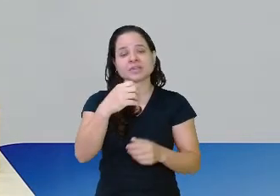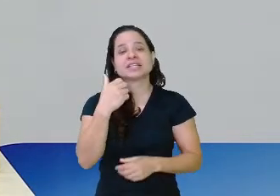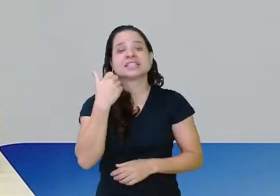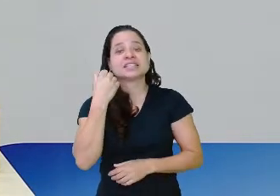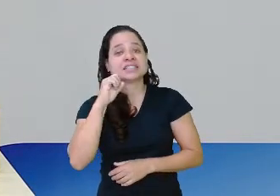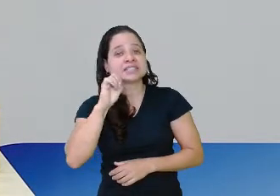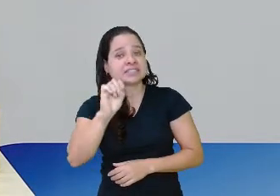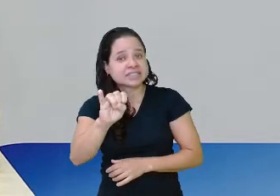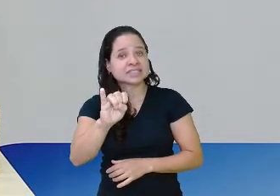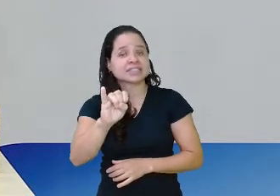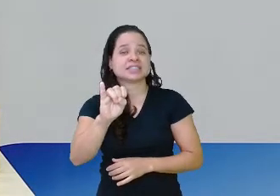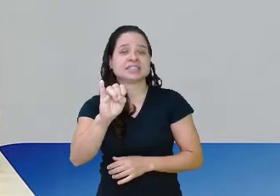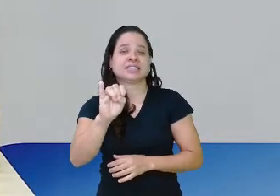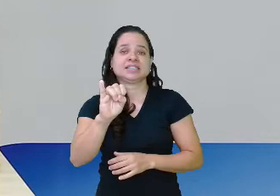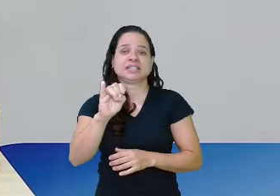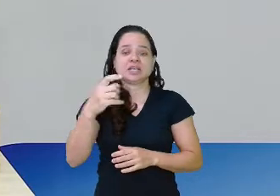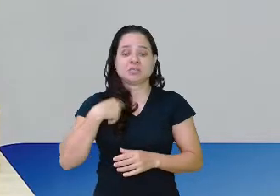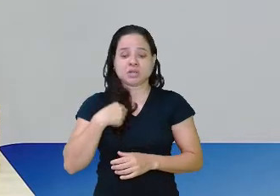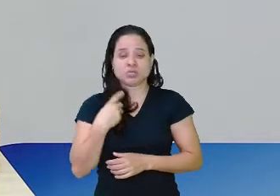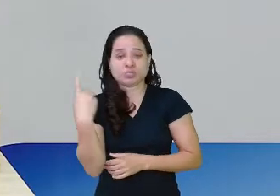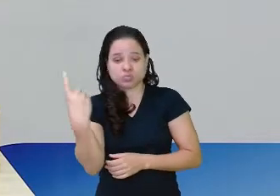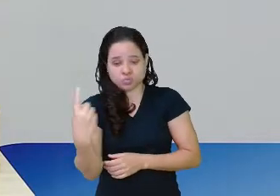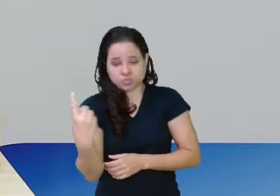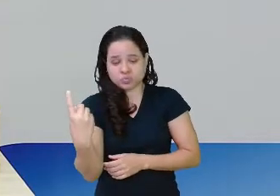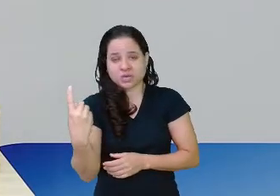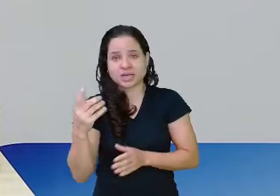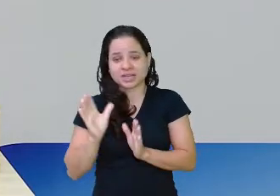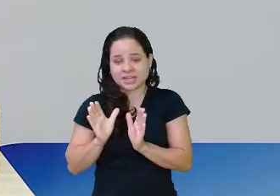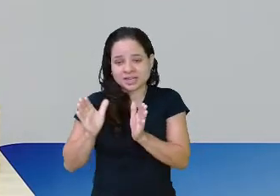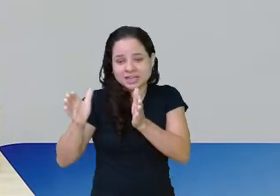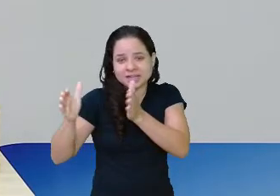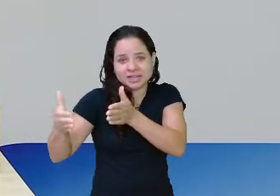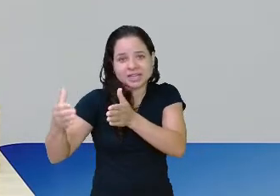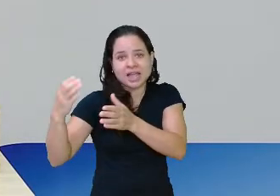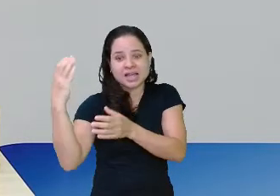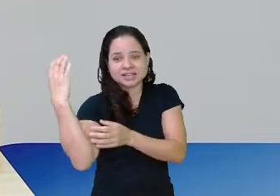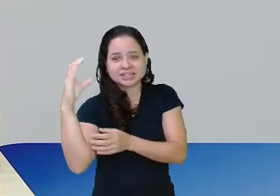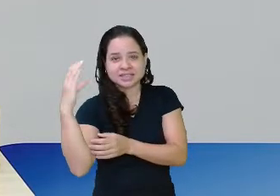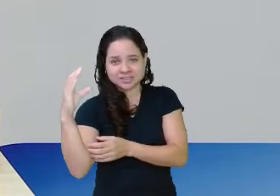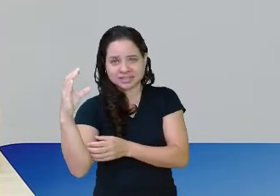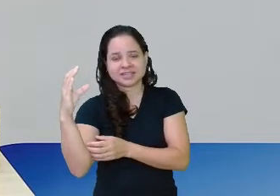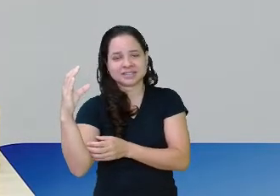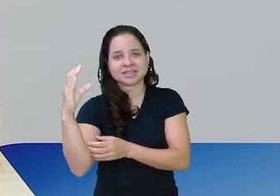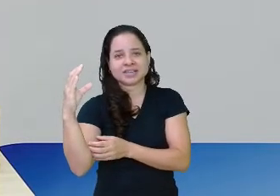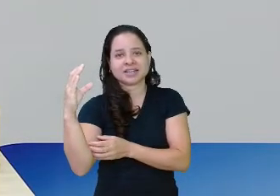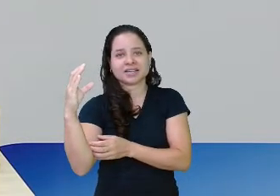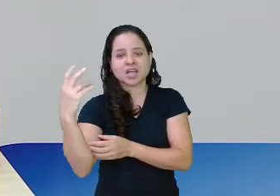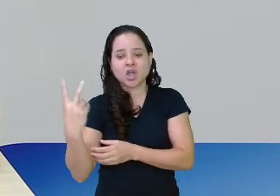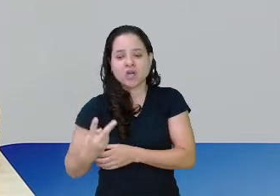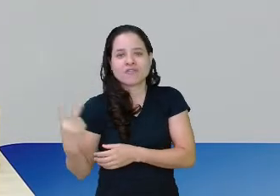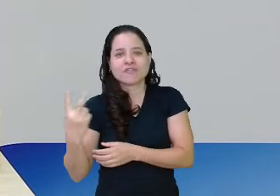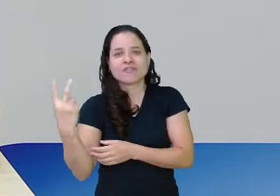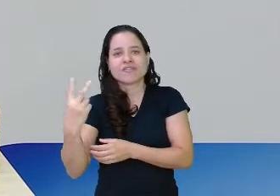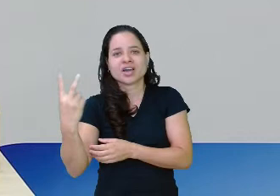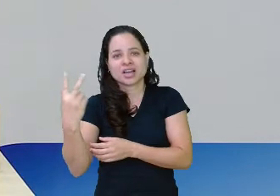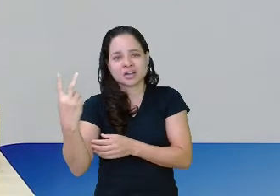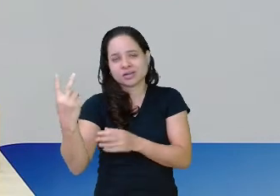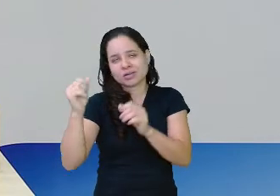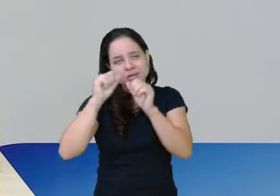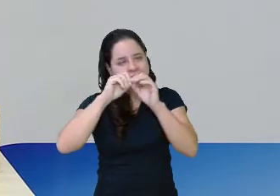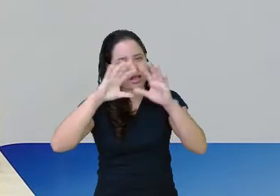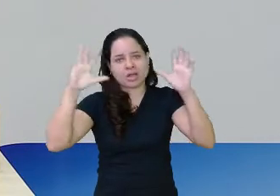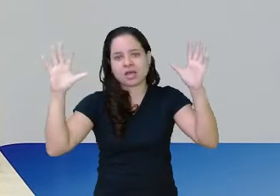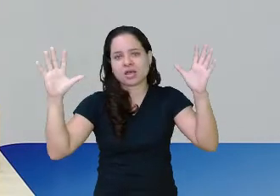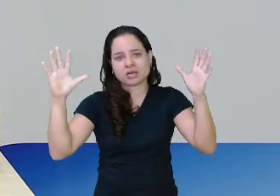vale 10. Se esse meu 1 estiver na casa da centena, ele vai valer